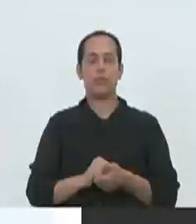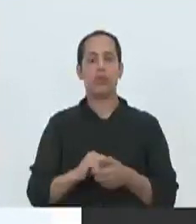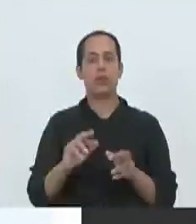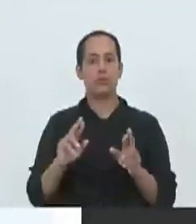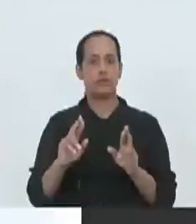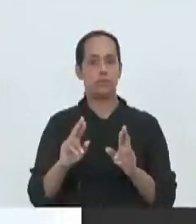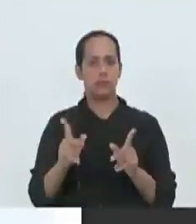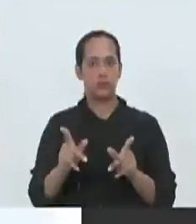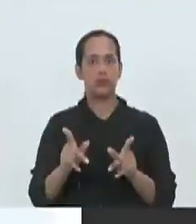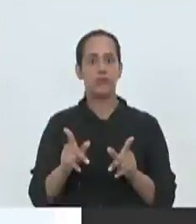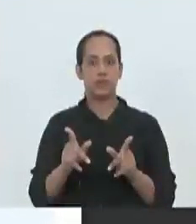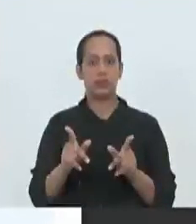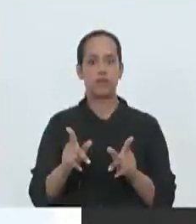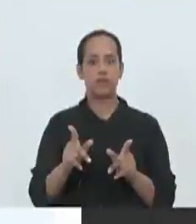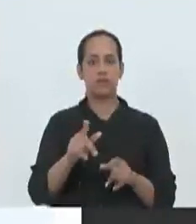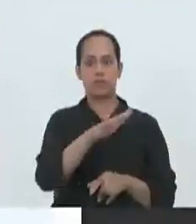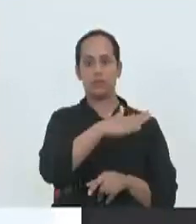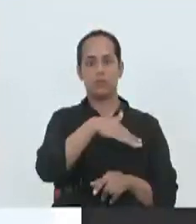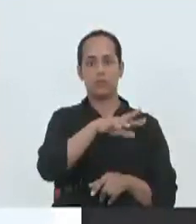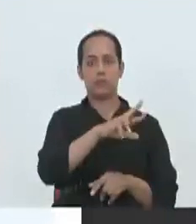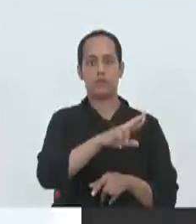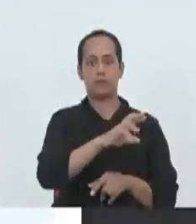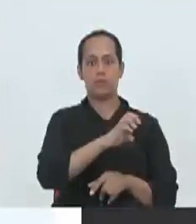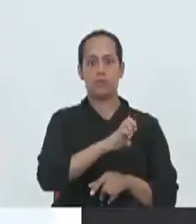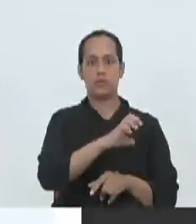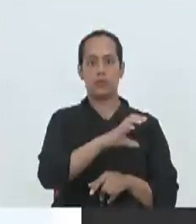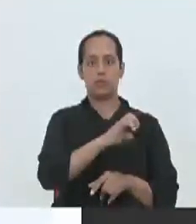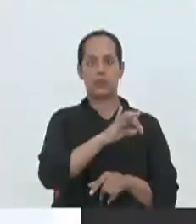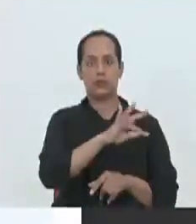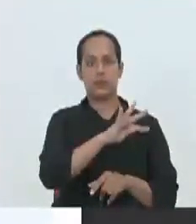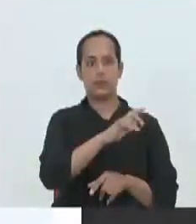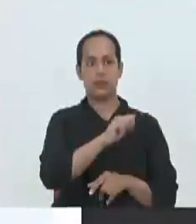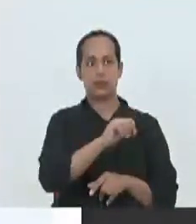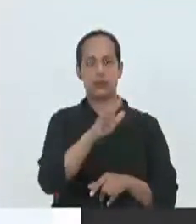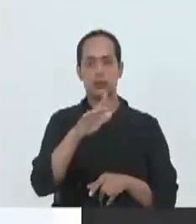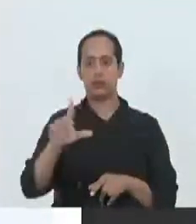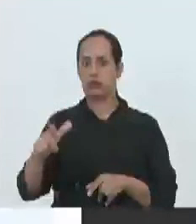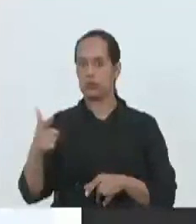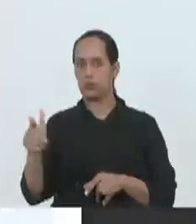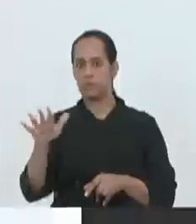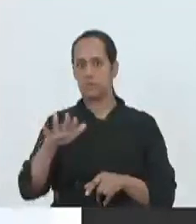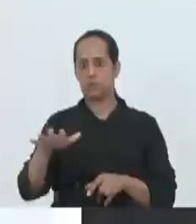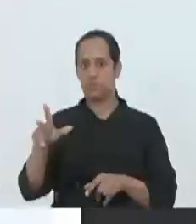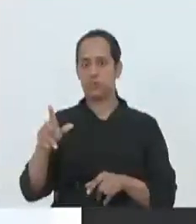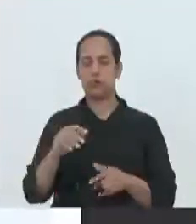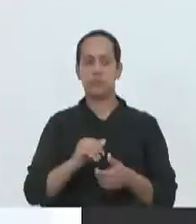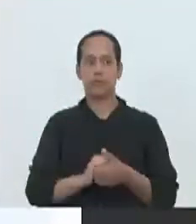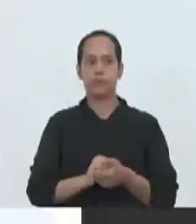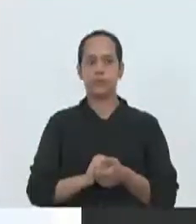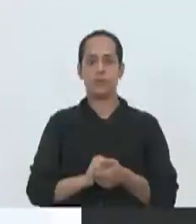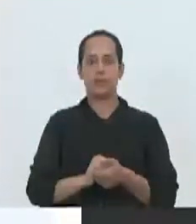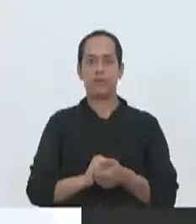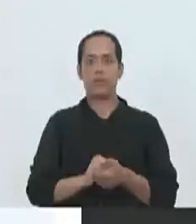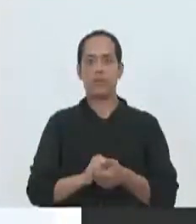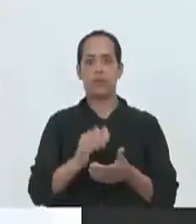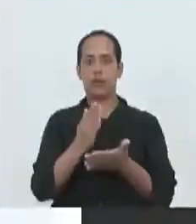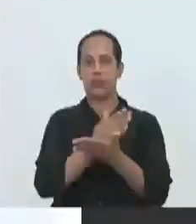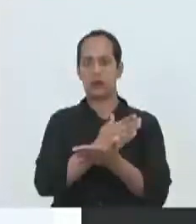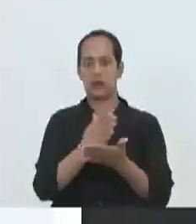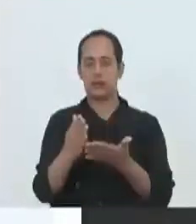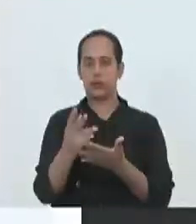despesas previdenciárias E falando em previdência a gente vai sempre separar ela em dois fundos o fundo